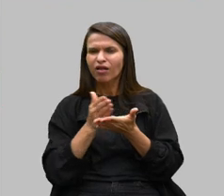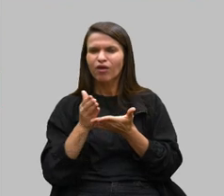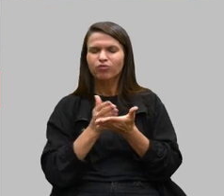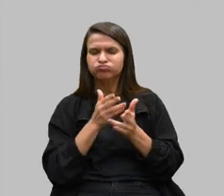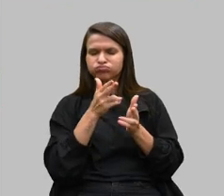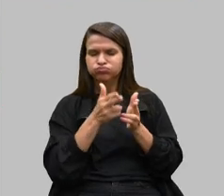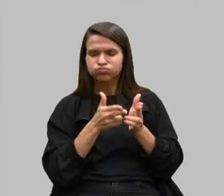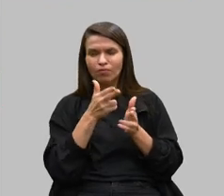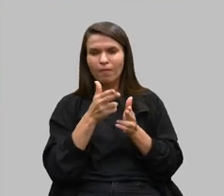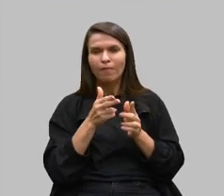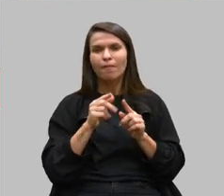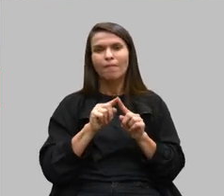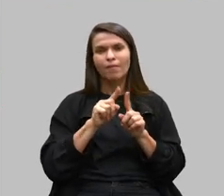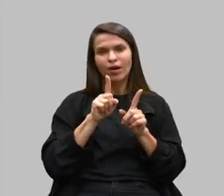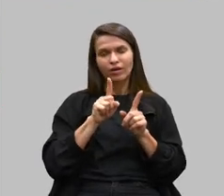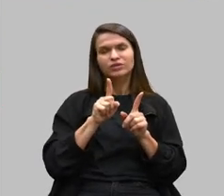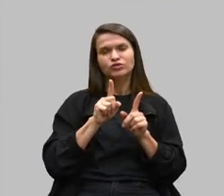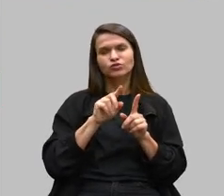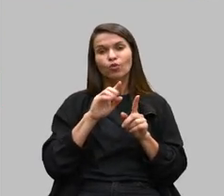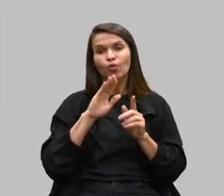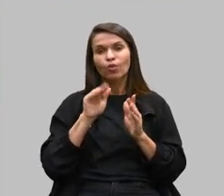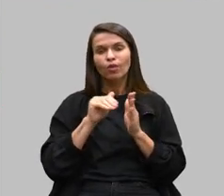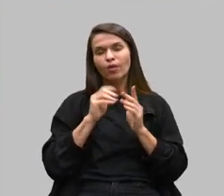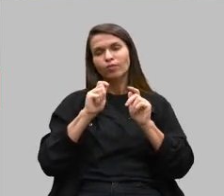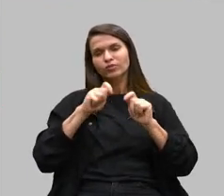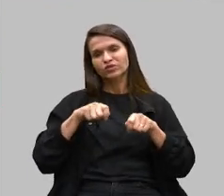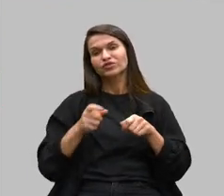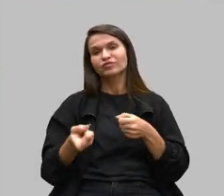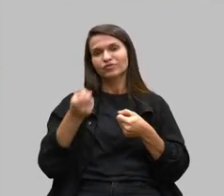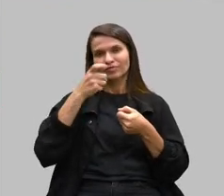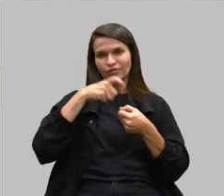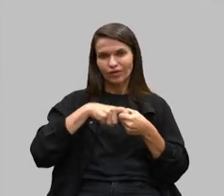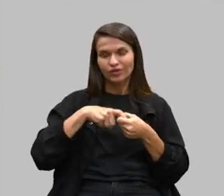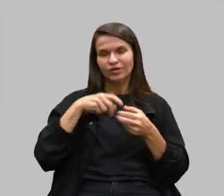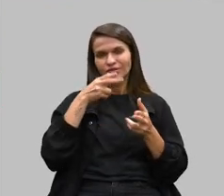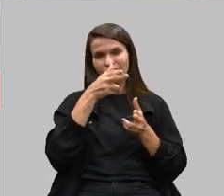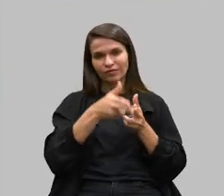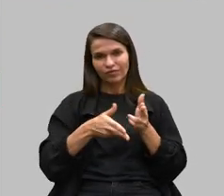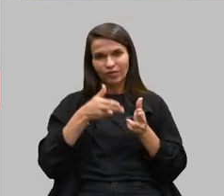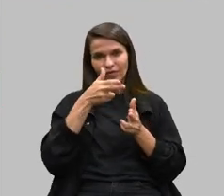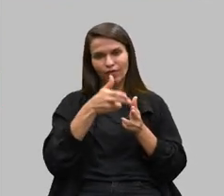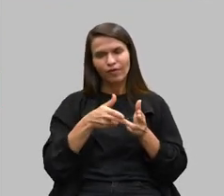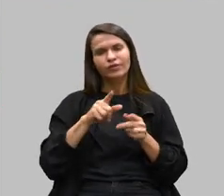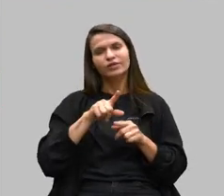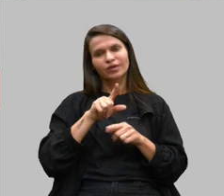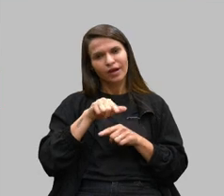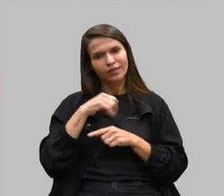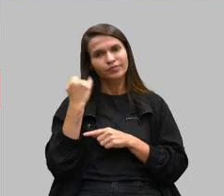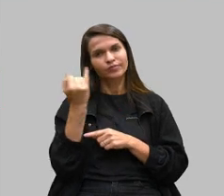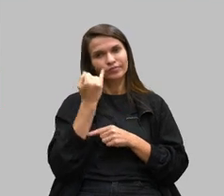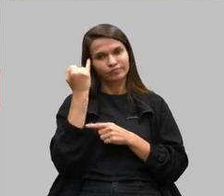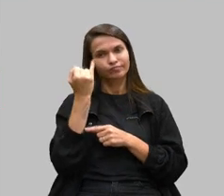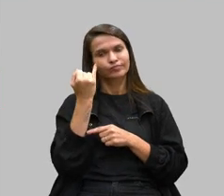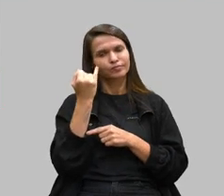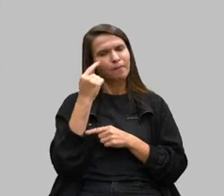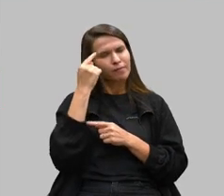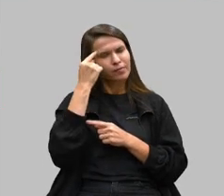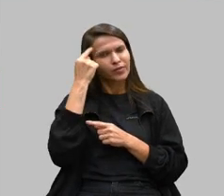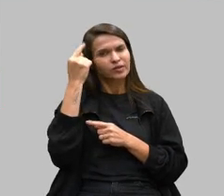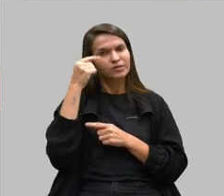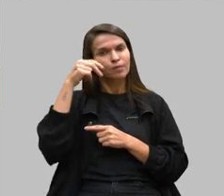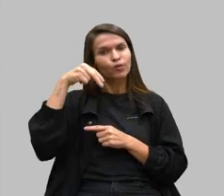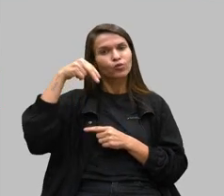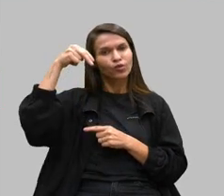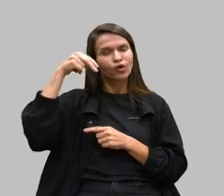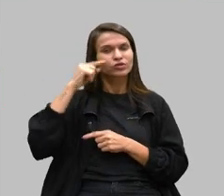Mas com toda a possibilidade da retomada dessa ferrovia tão importante imagine pro norte de